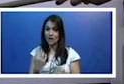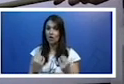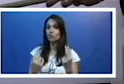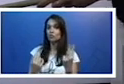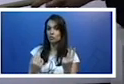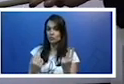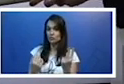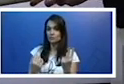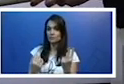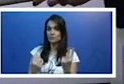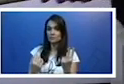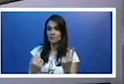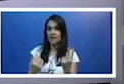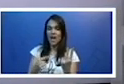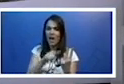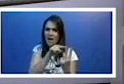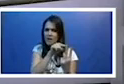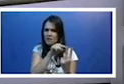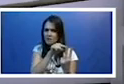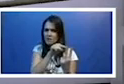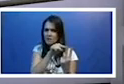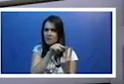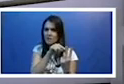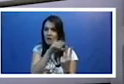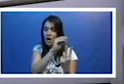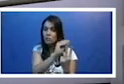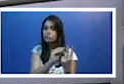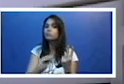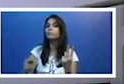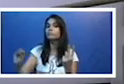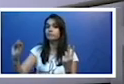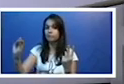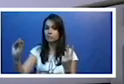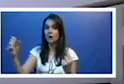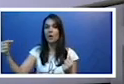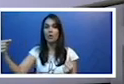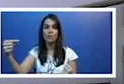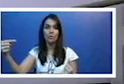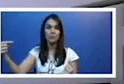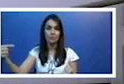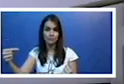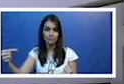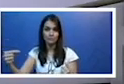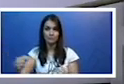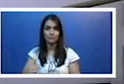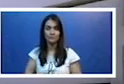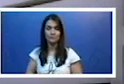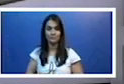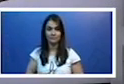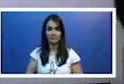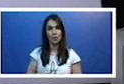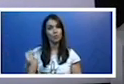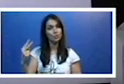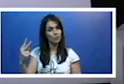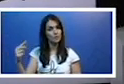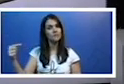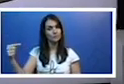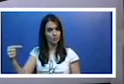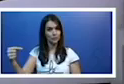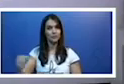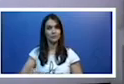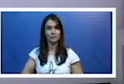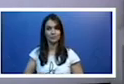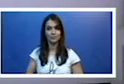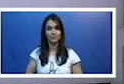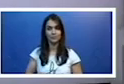liberar aqui. Essa mesma quantidade é a que eu vou ter aqui na carga do ânion, tá vendo? Então, se ele tem 2